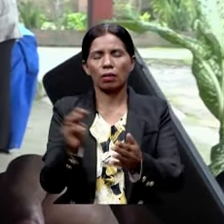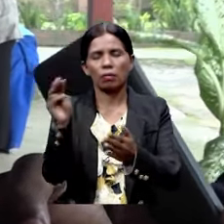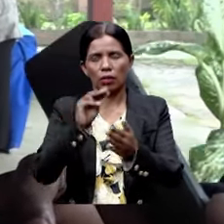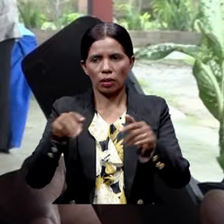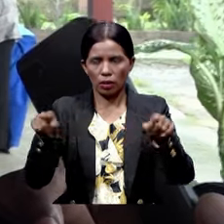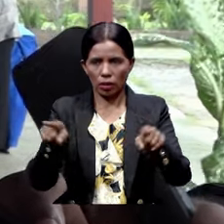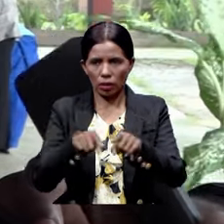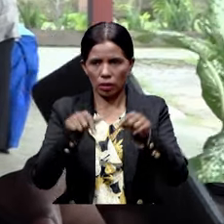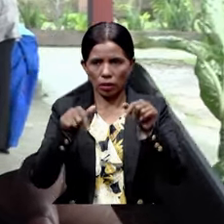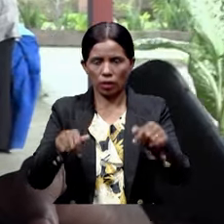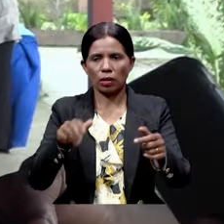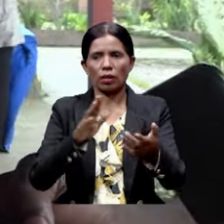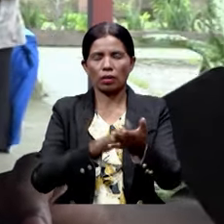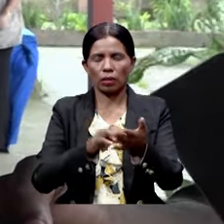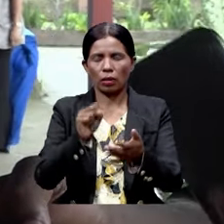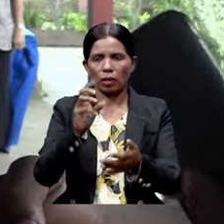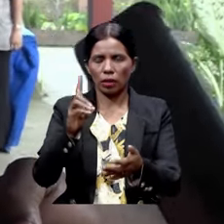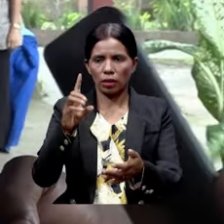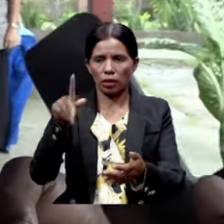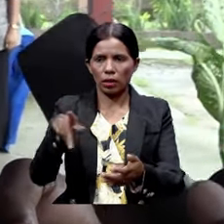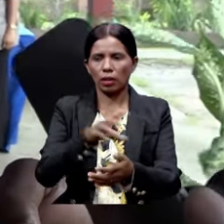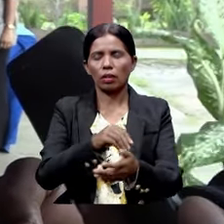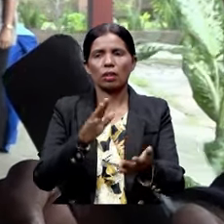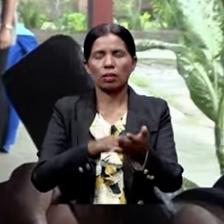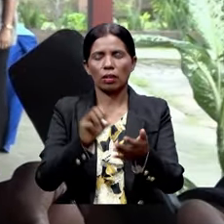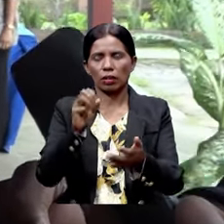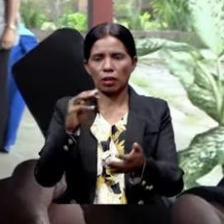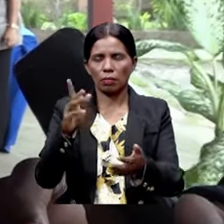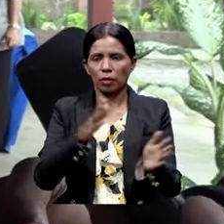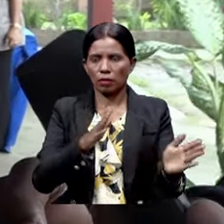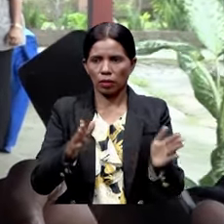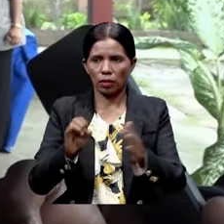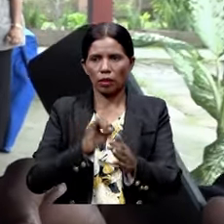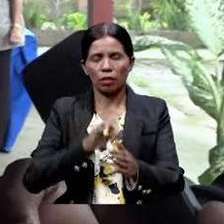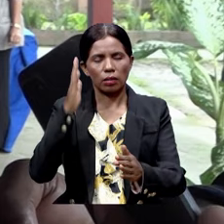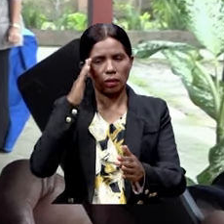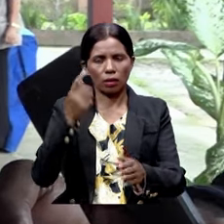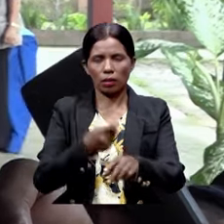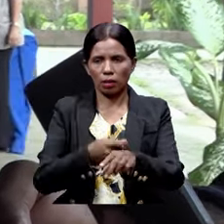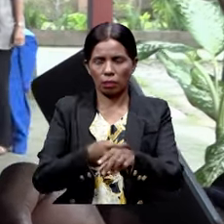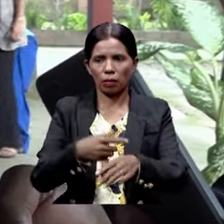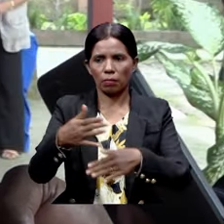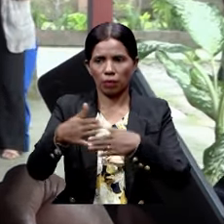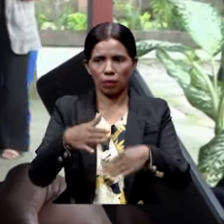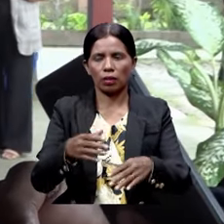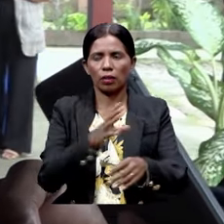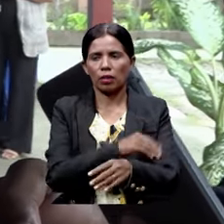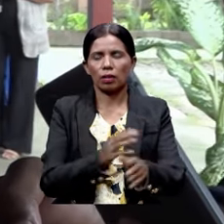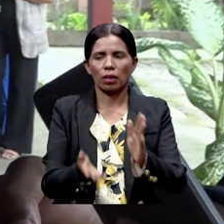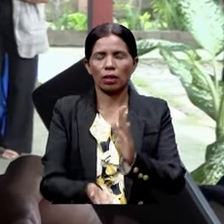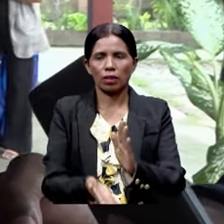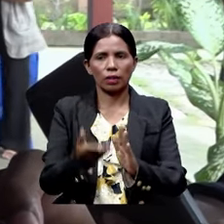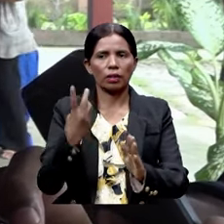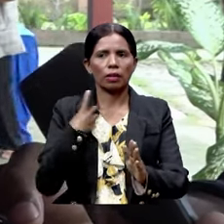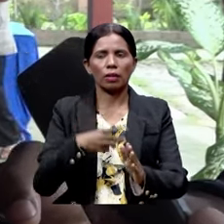né, ba, ensino básico, hanessa né, ba, ensino secundário, hansa né, e a processo rela, hauna nha tempo bada, se rasai, a tu